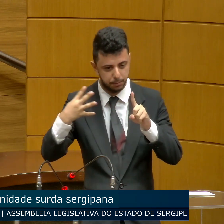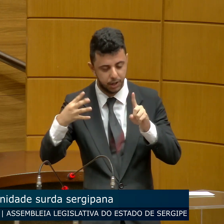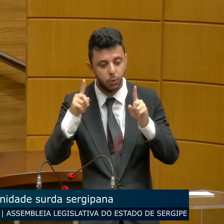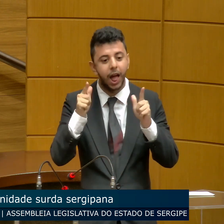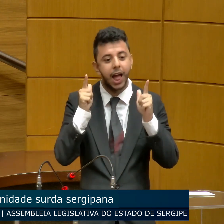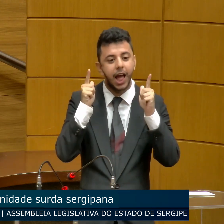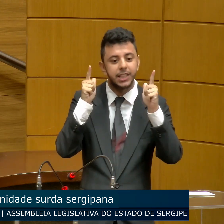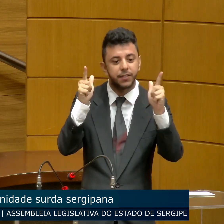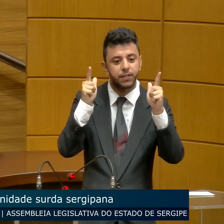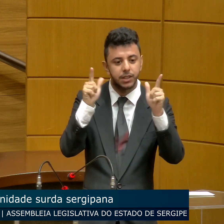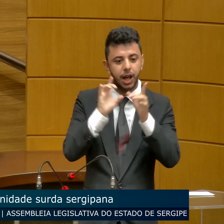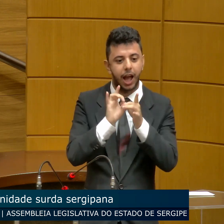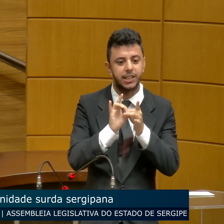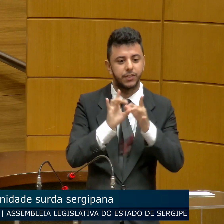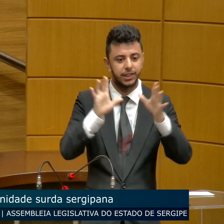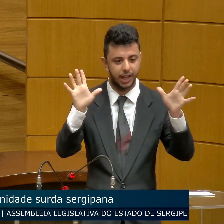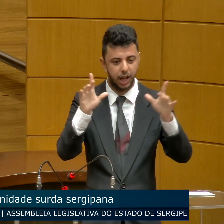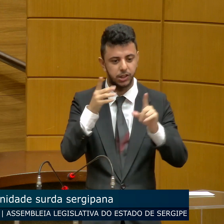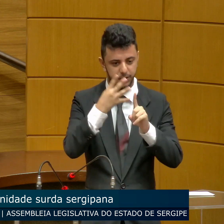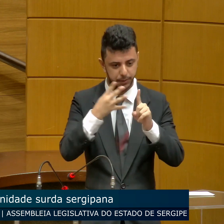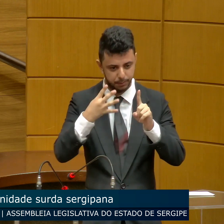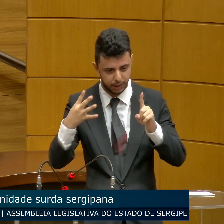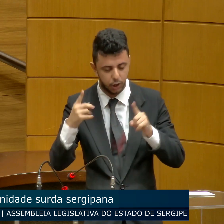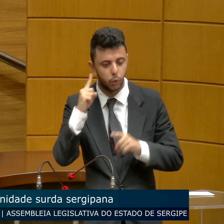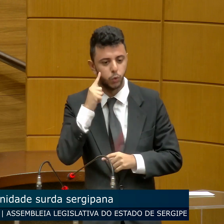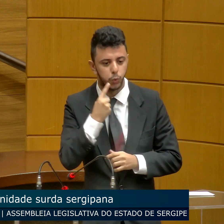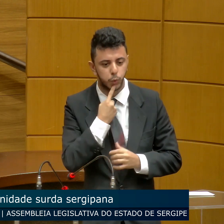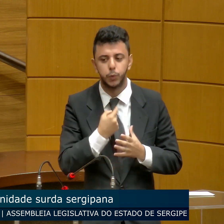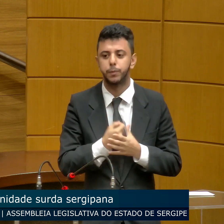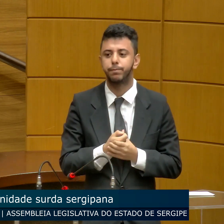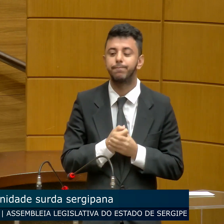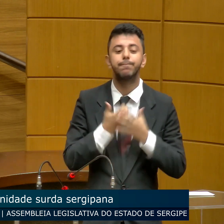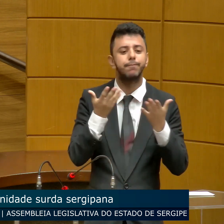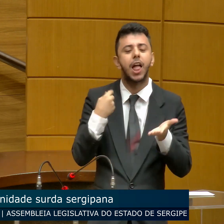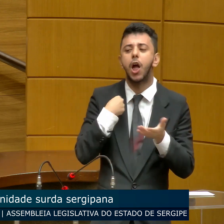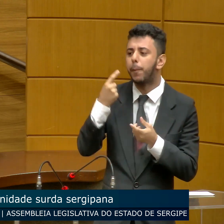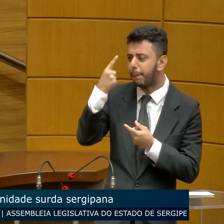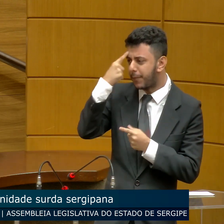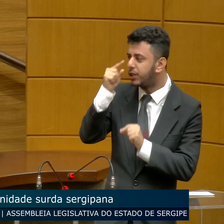luta da comunidade, também da questão do LGBT.